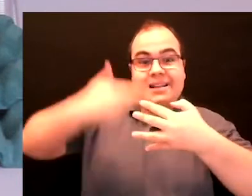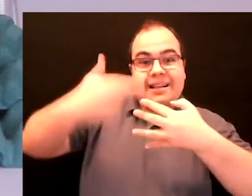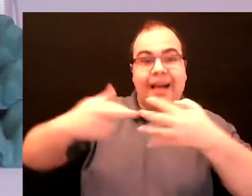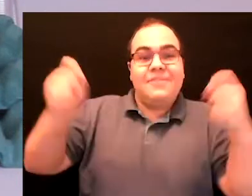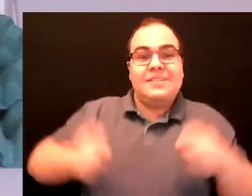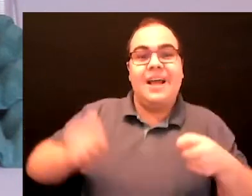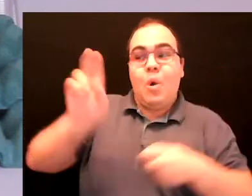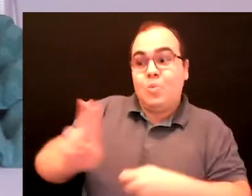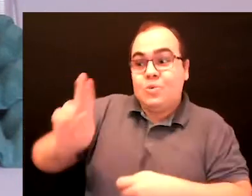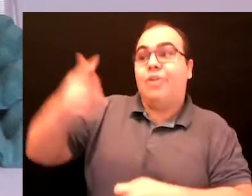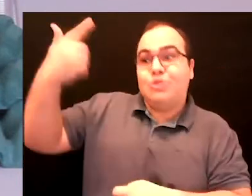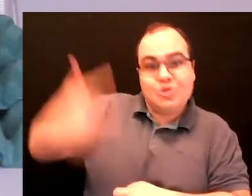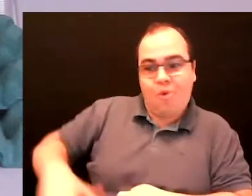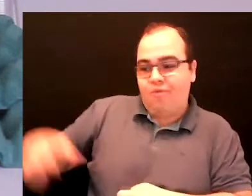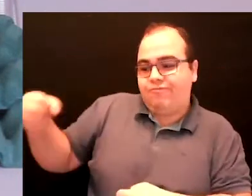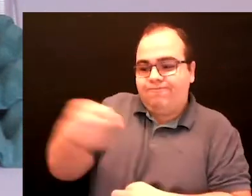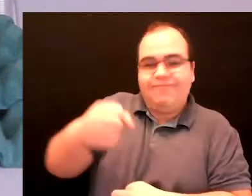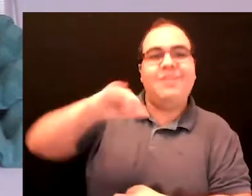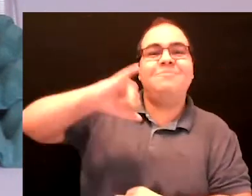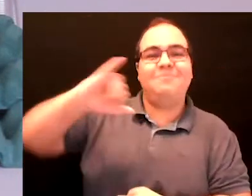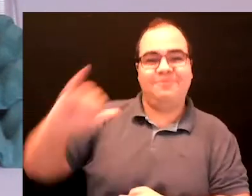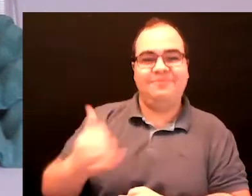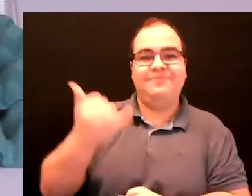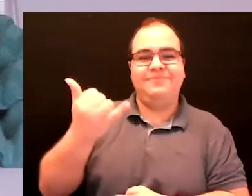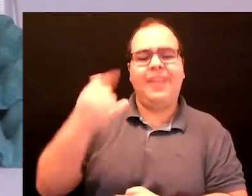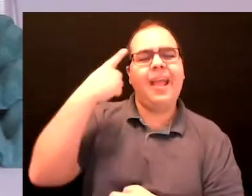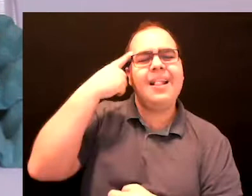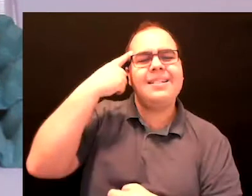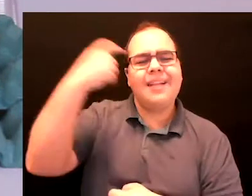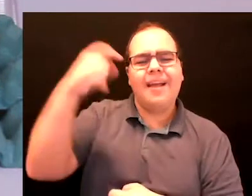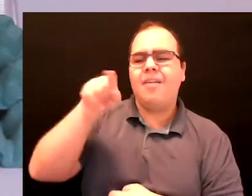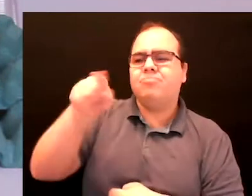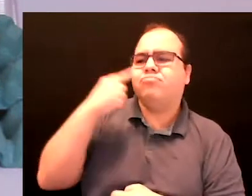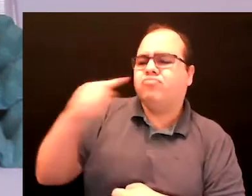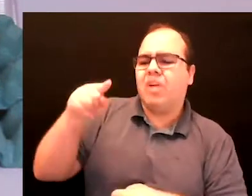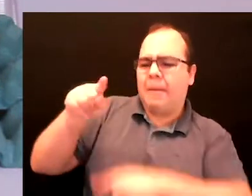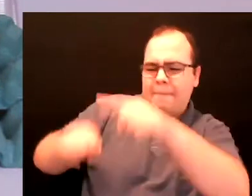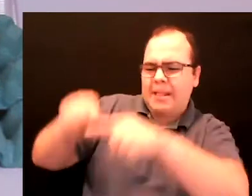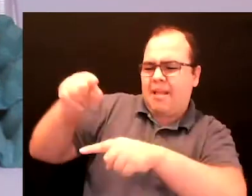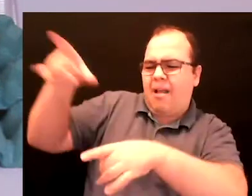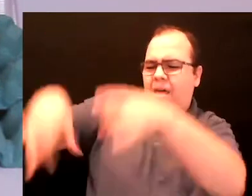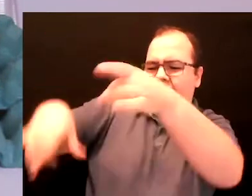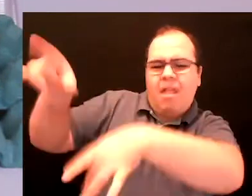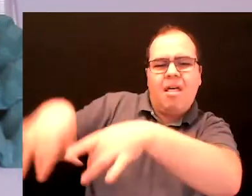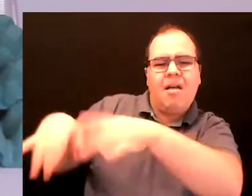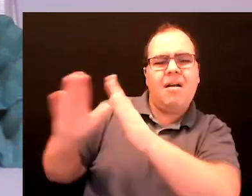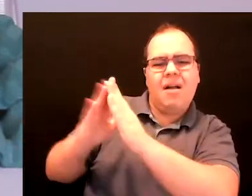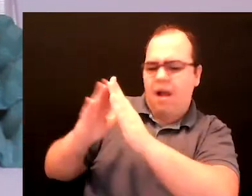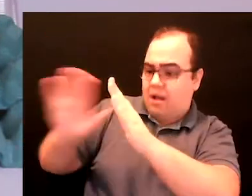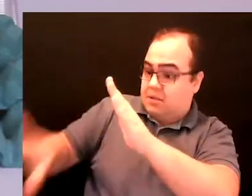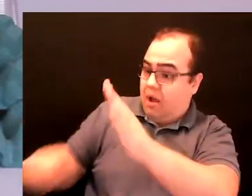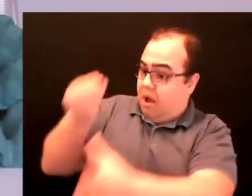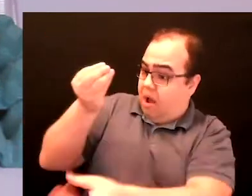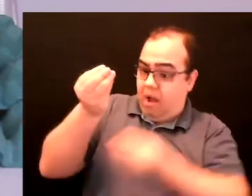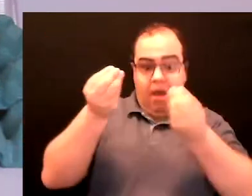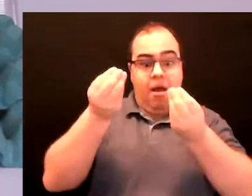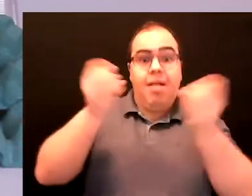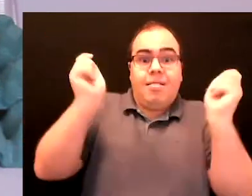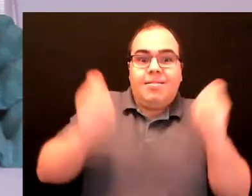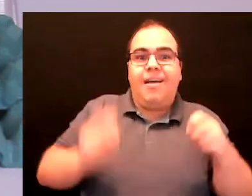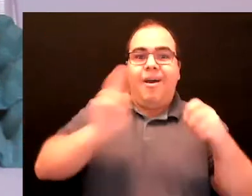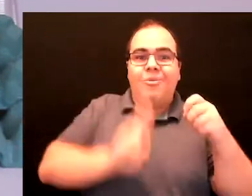reutilizáveis. A ideia é utilizar materiais que a gente encontra em casa, ou aqueles que seriam